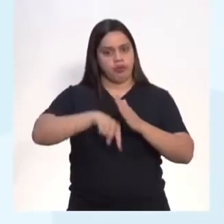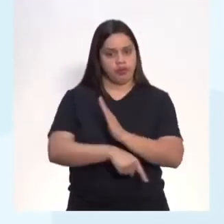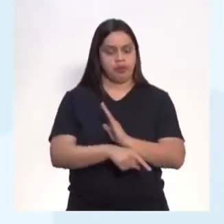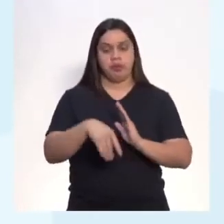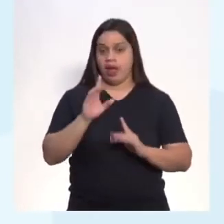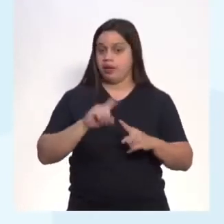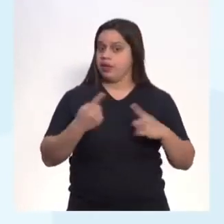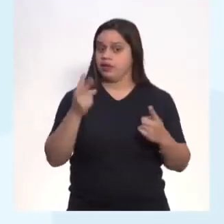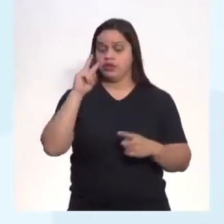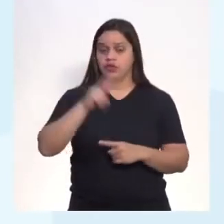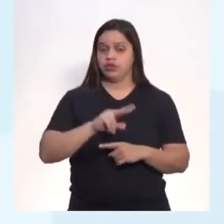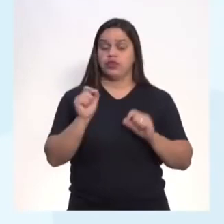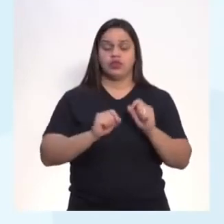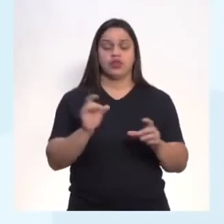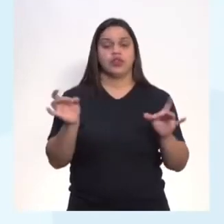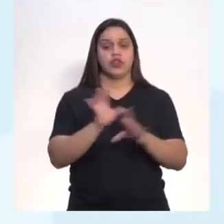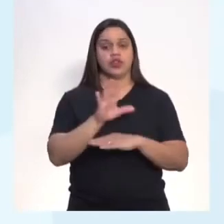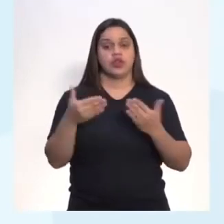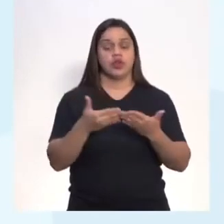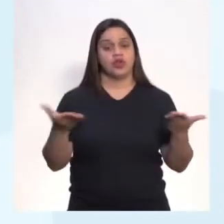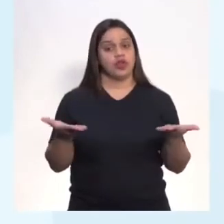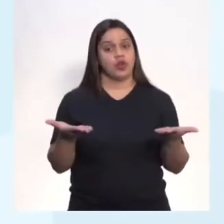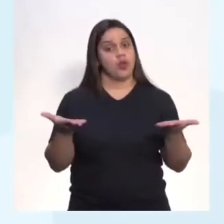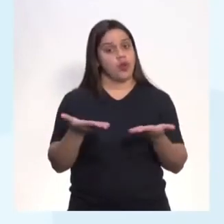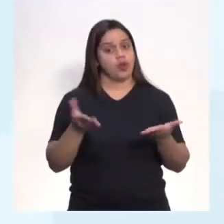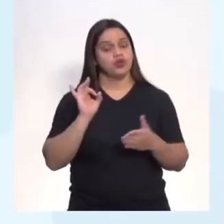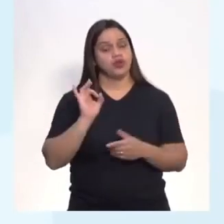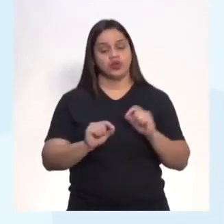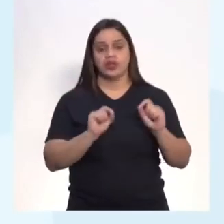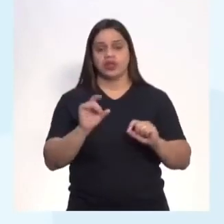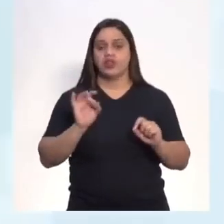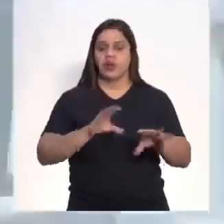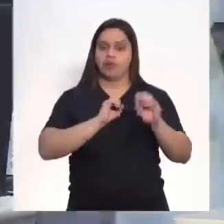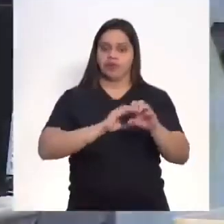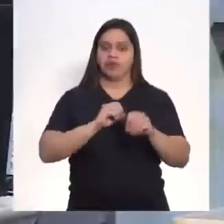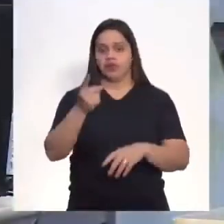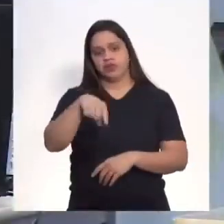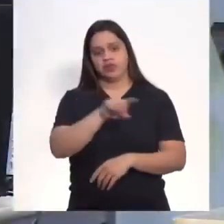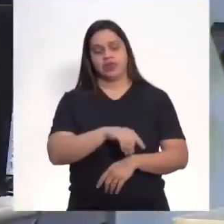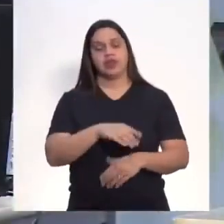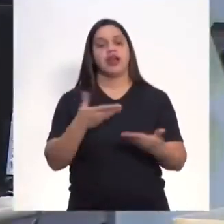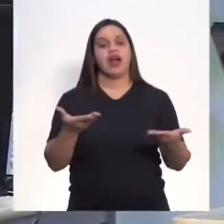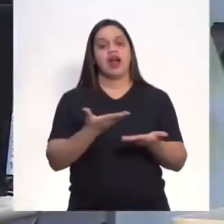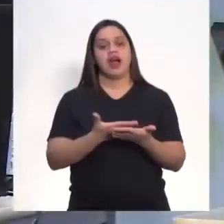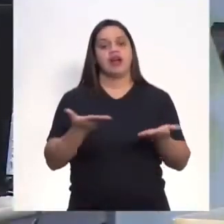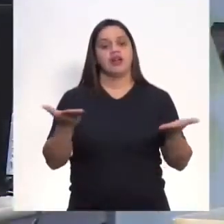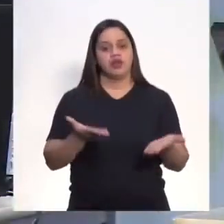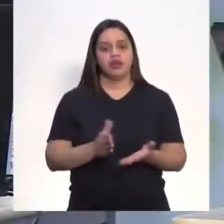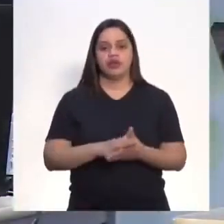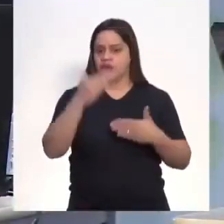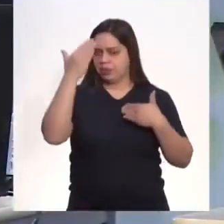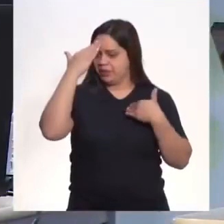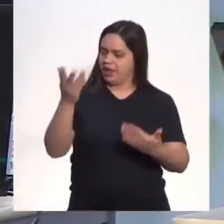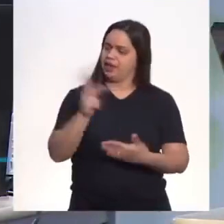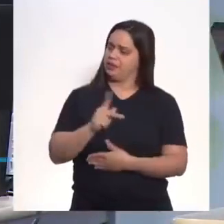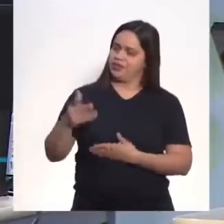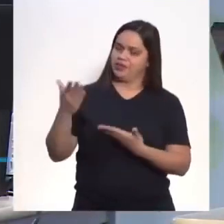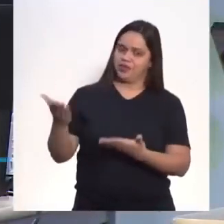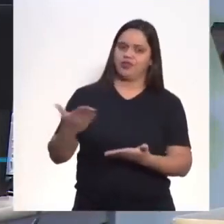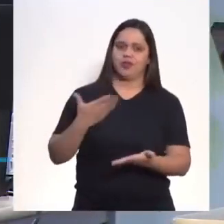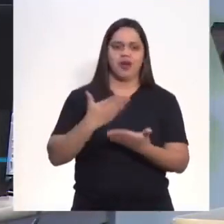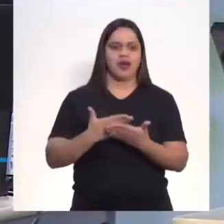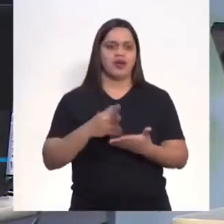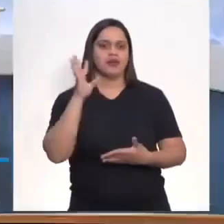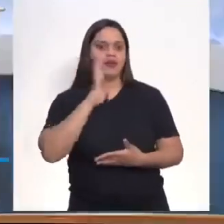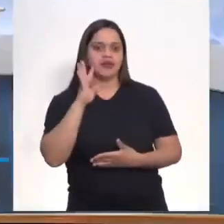vocês cumpriram aí com o objetivo. Então, por hoje, meus amores, foi isso, né? Muito obrigada, Mônica. Foi uma Obrigada aula muito